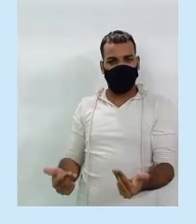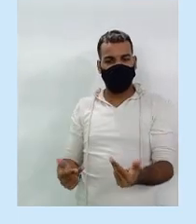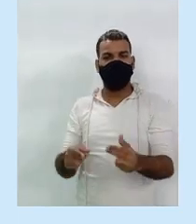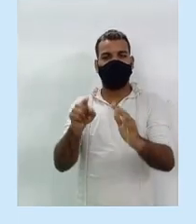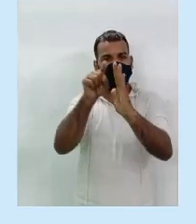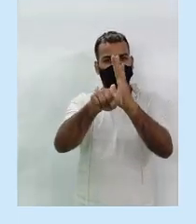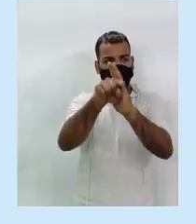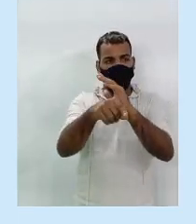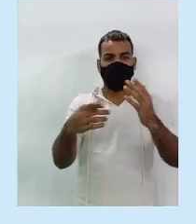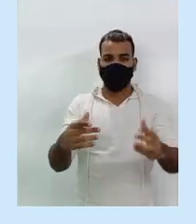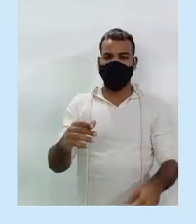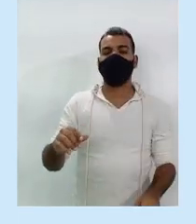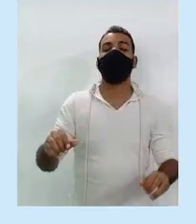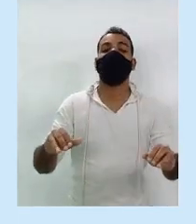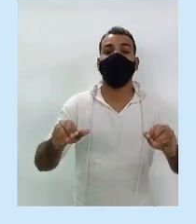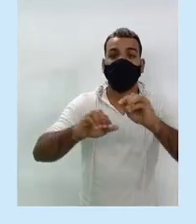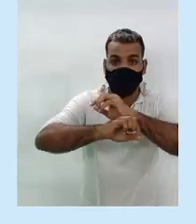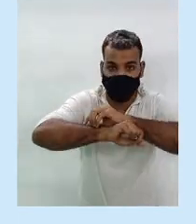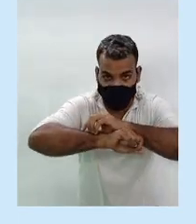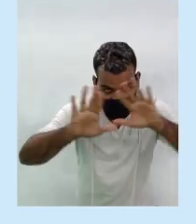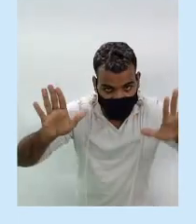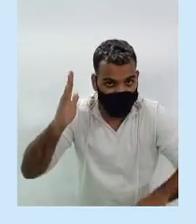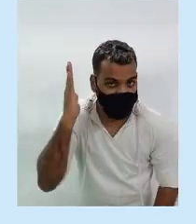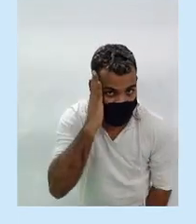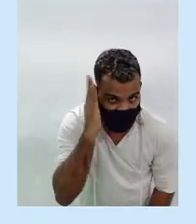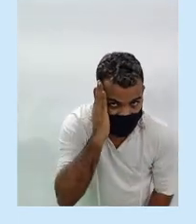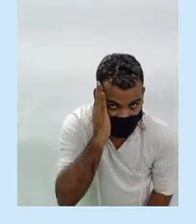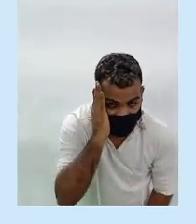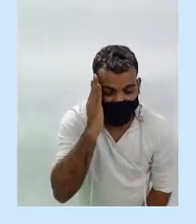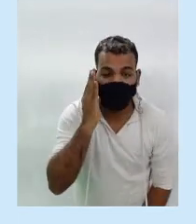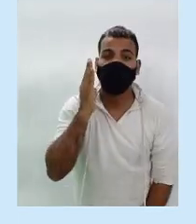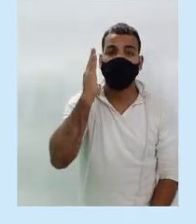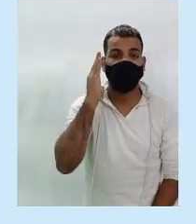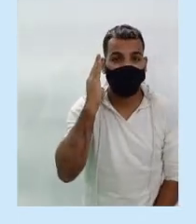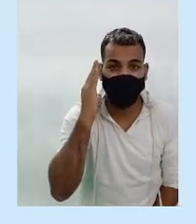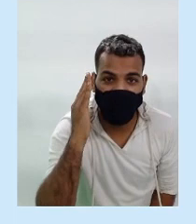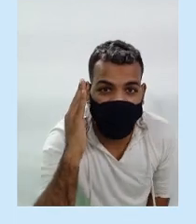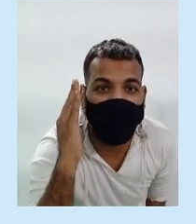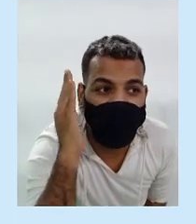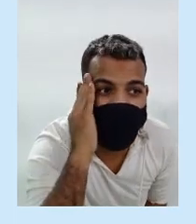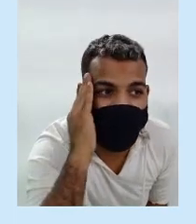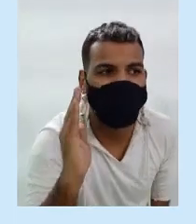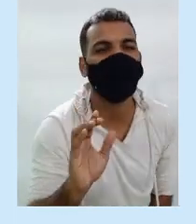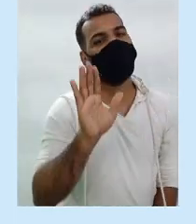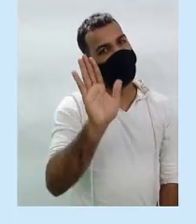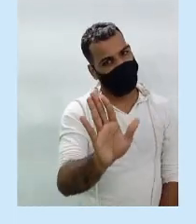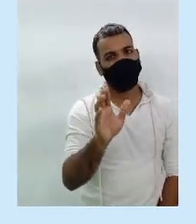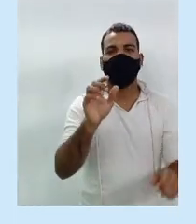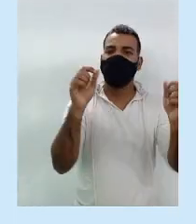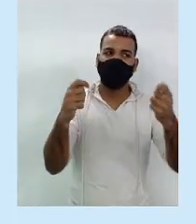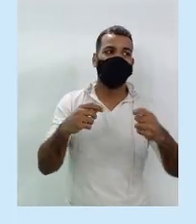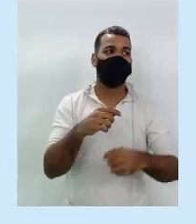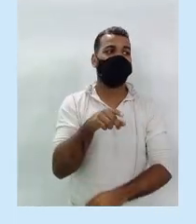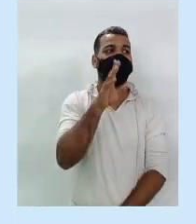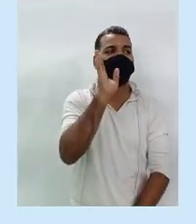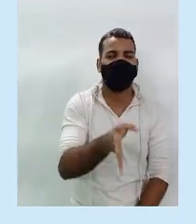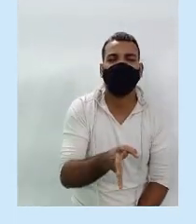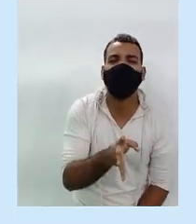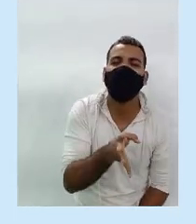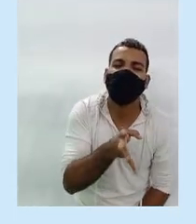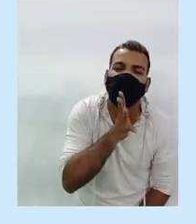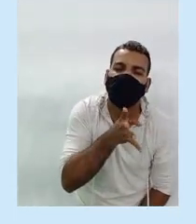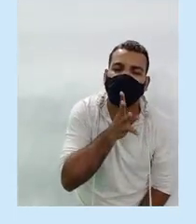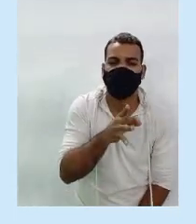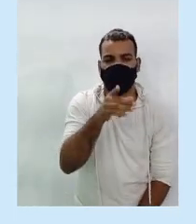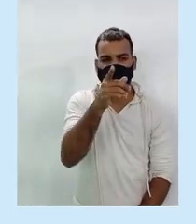jornalismo, certo? Ficou claro, prezados estudantes? Então aqui vocês que são estudantes do 8º ano, que já conhecem bem,